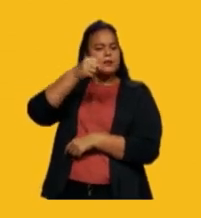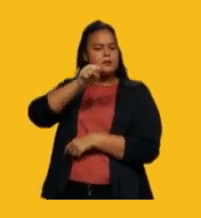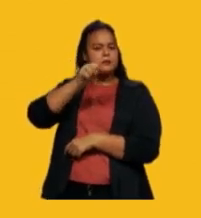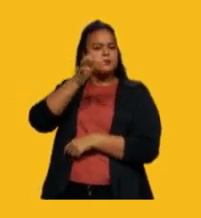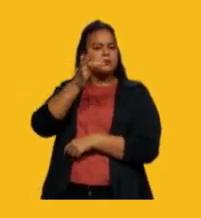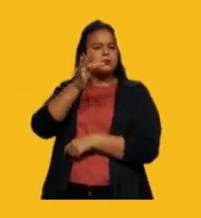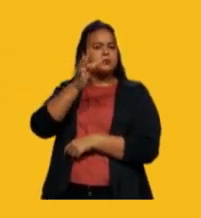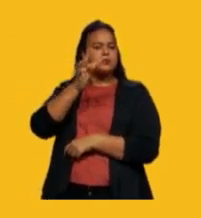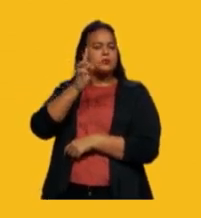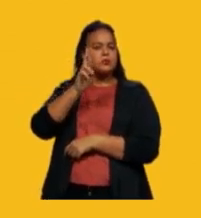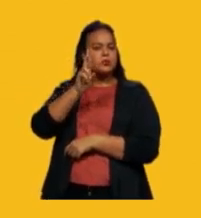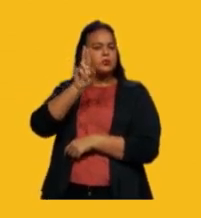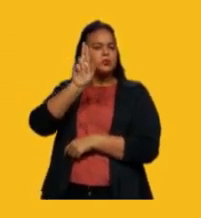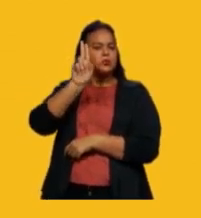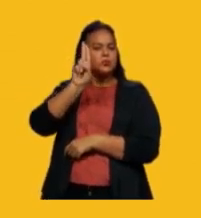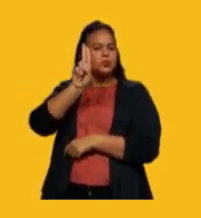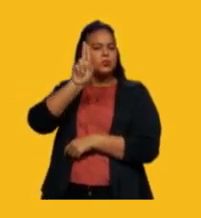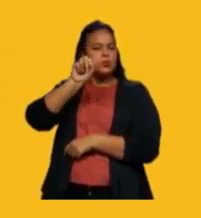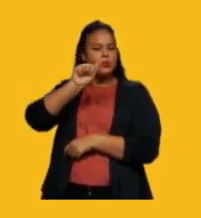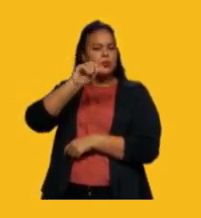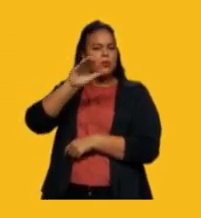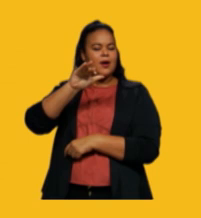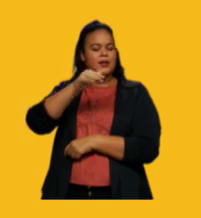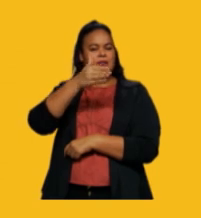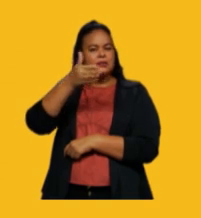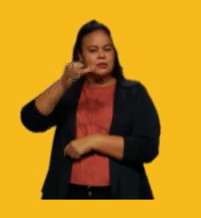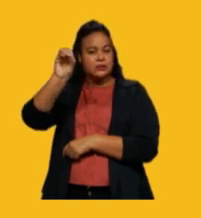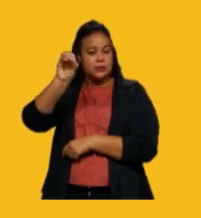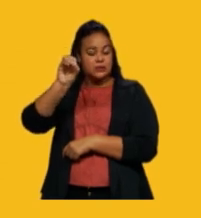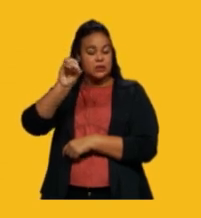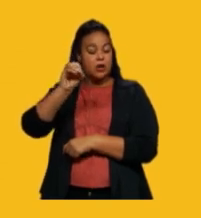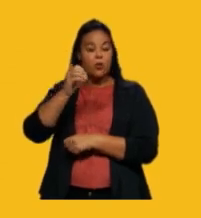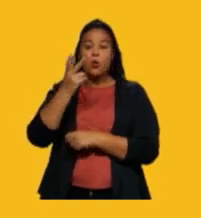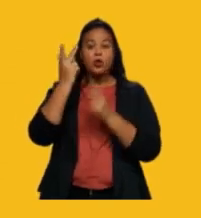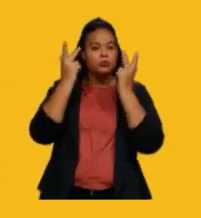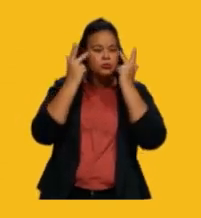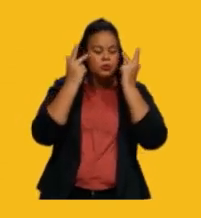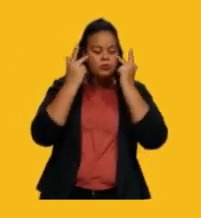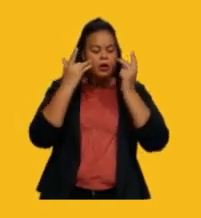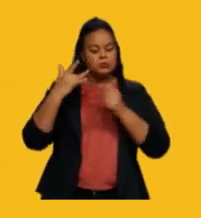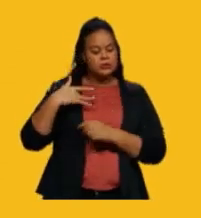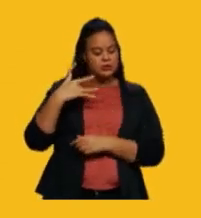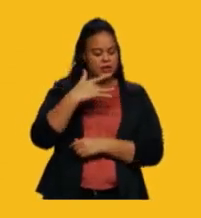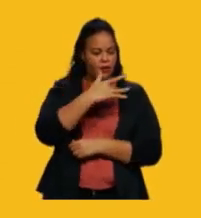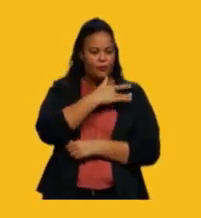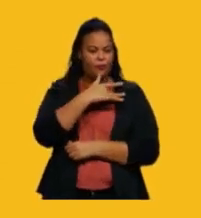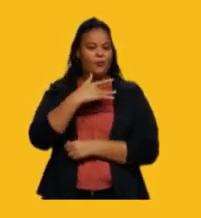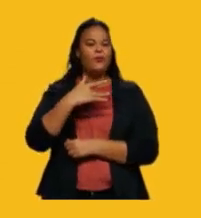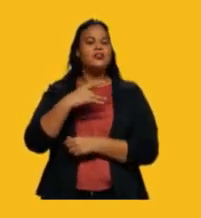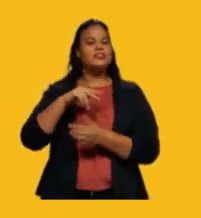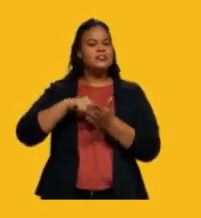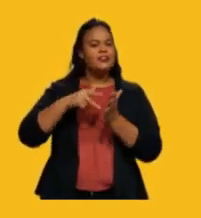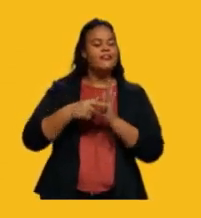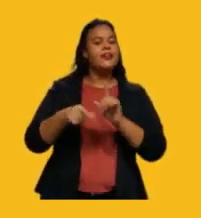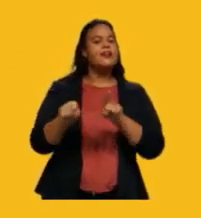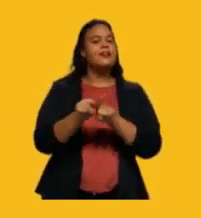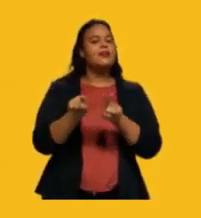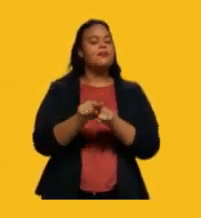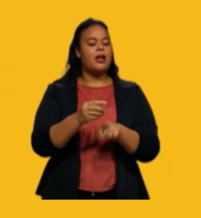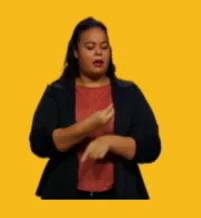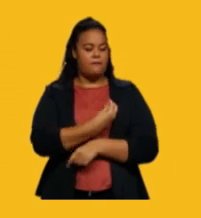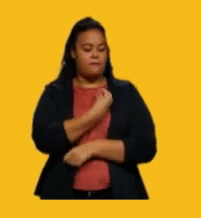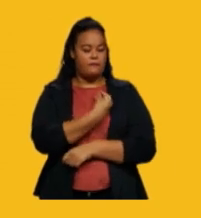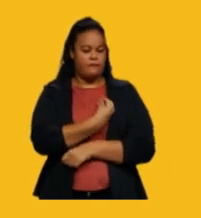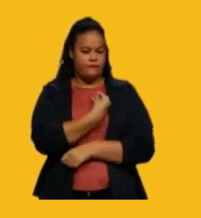as mulheres, é sinal de vida, de saúde, porque toda mulher que não estiver